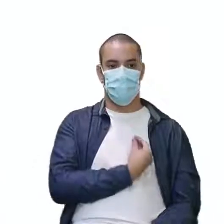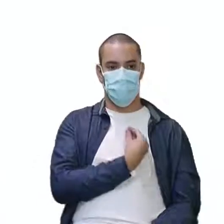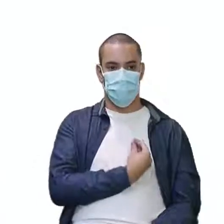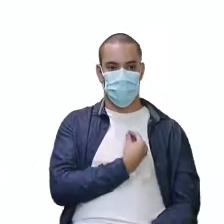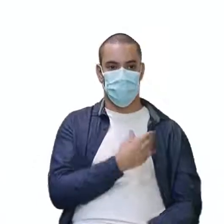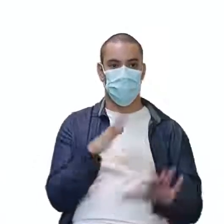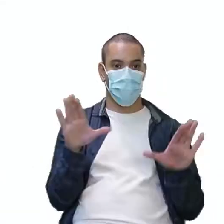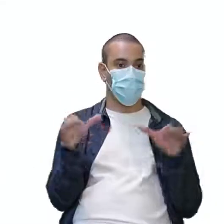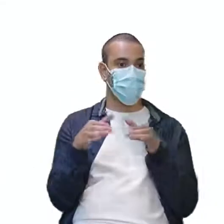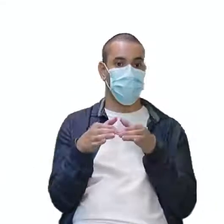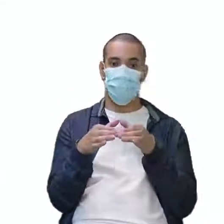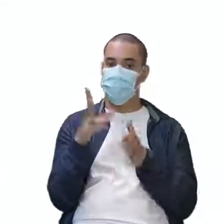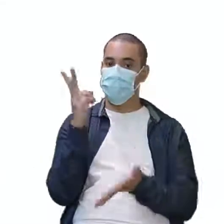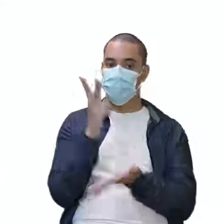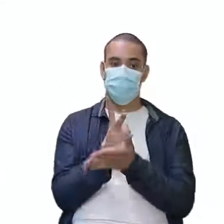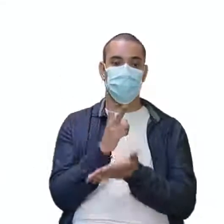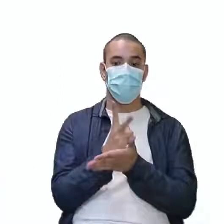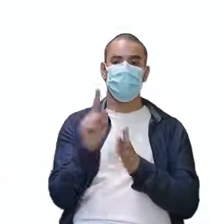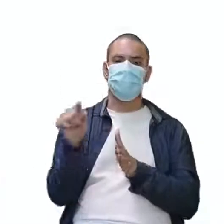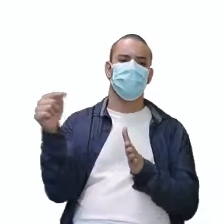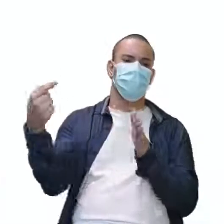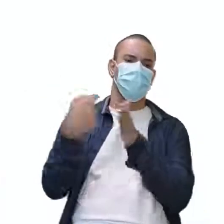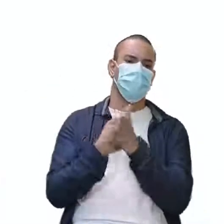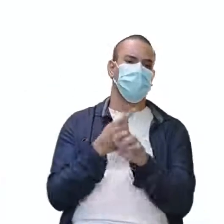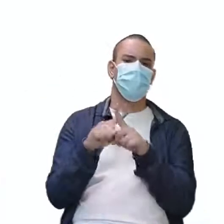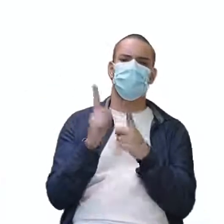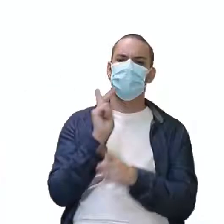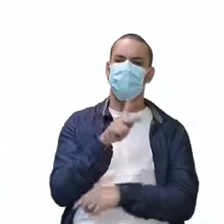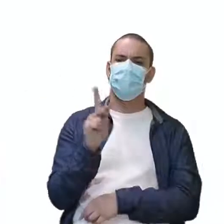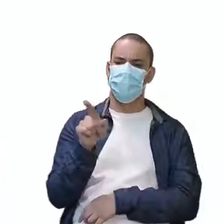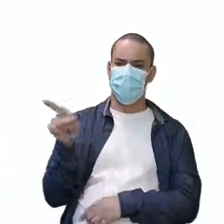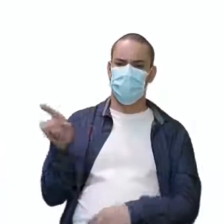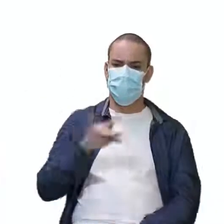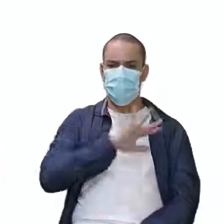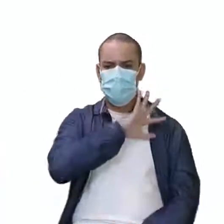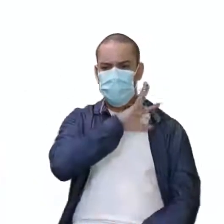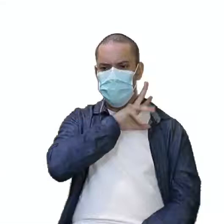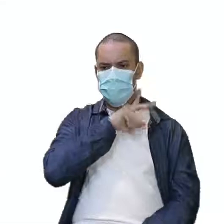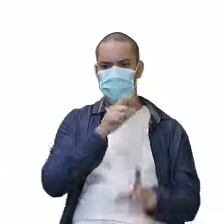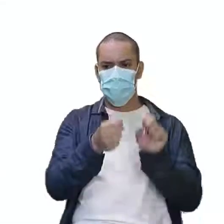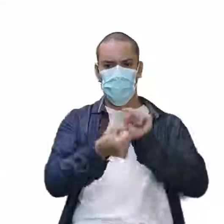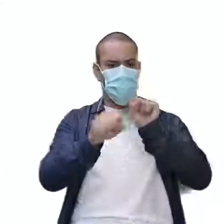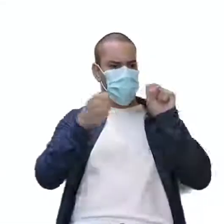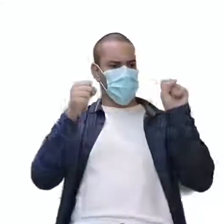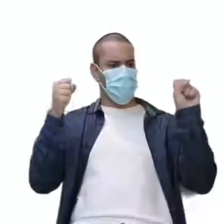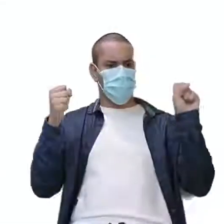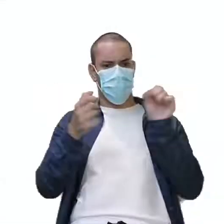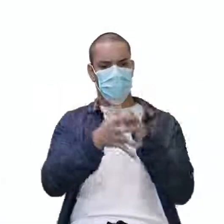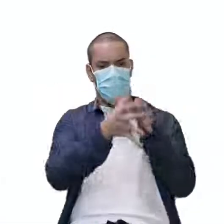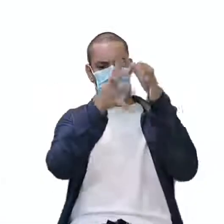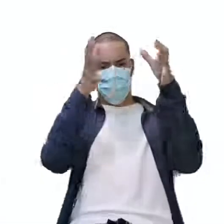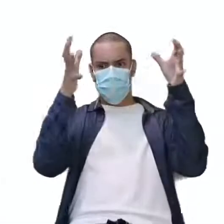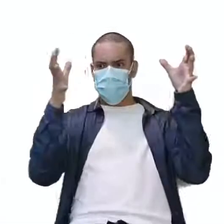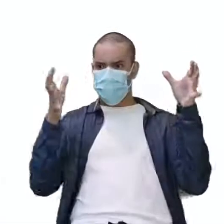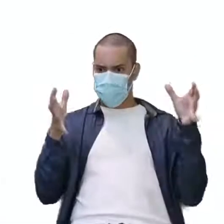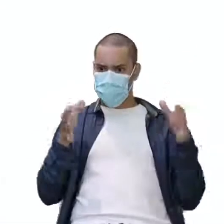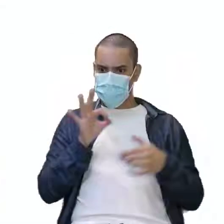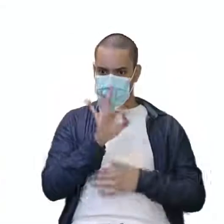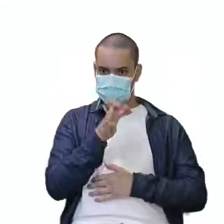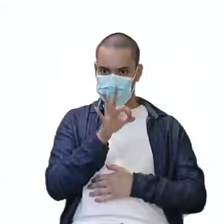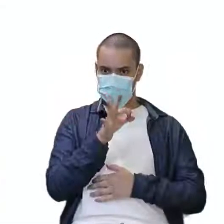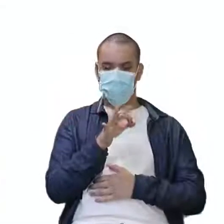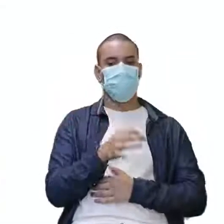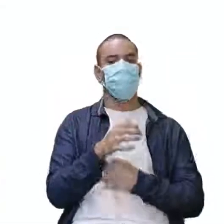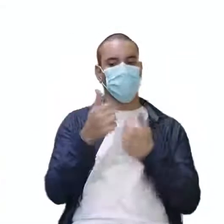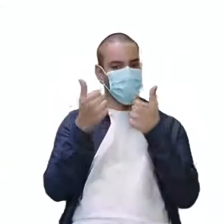vivem em agrupamentos. Agora você vai me perguntar assim, professor, mas eles são animais grandes, de grande porte, né?